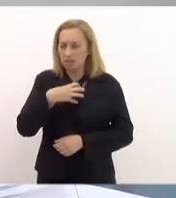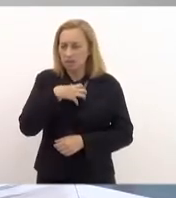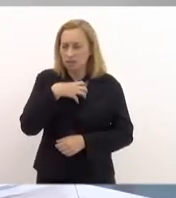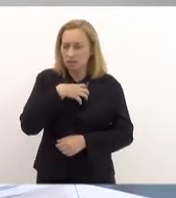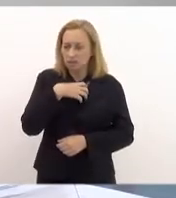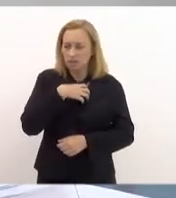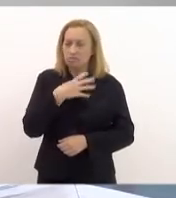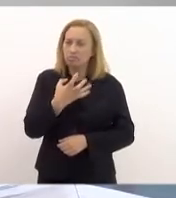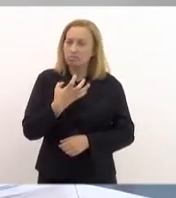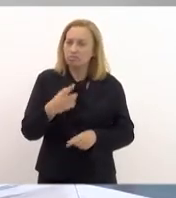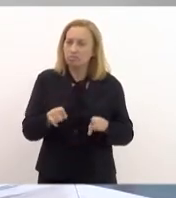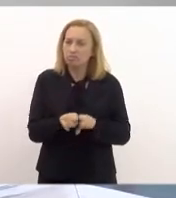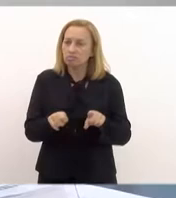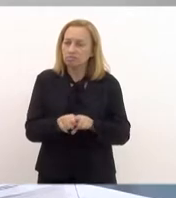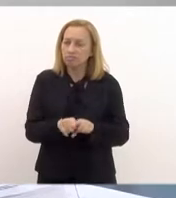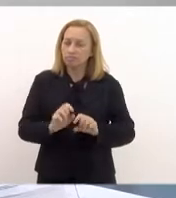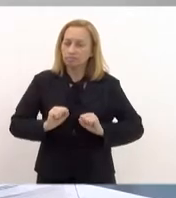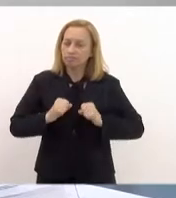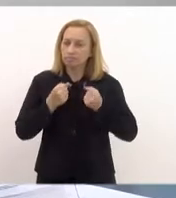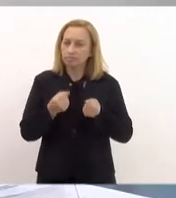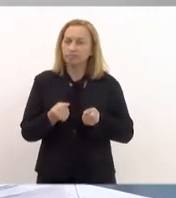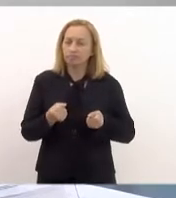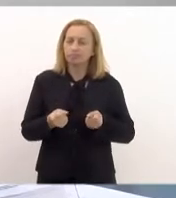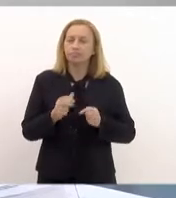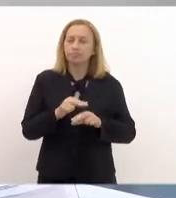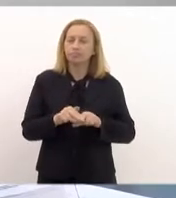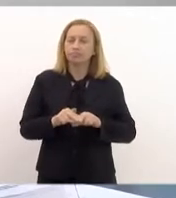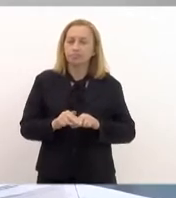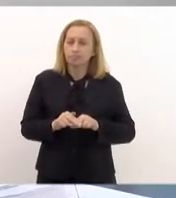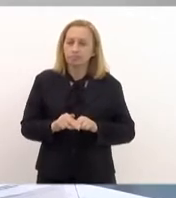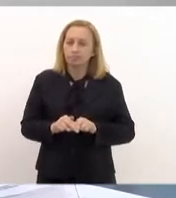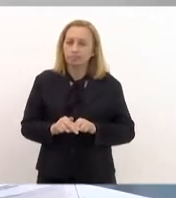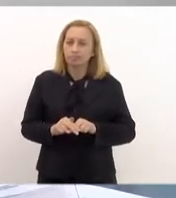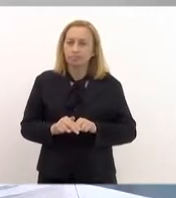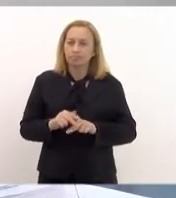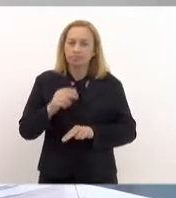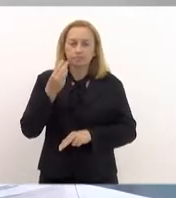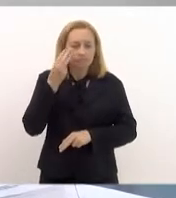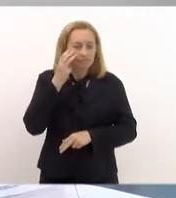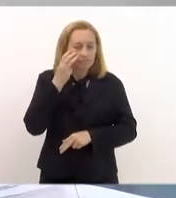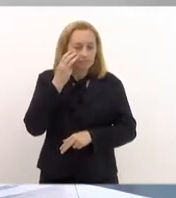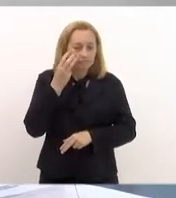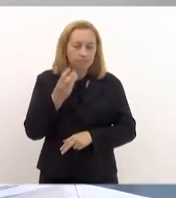que a gente quer também esse fortalecimento. Por isso, o Valdec está